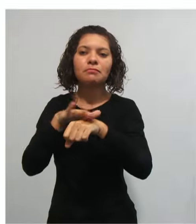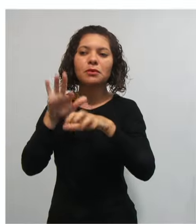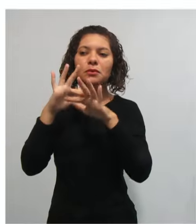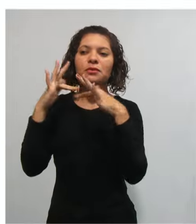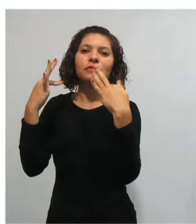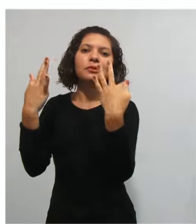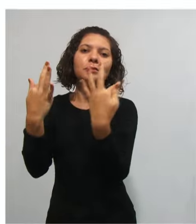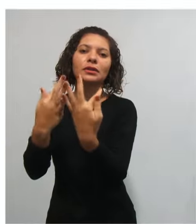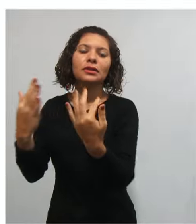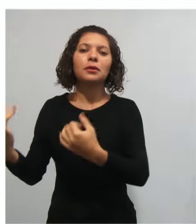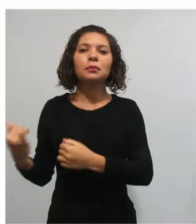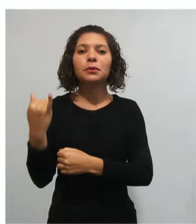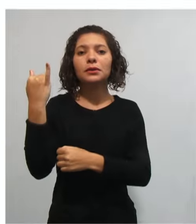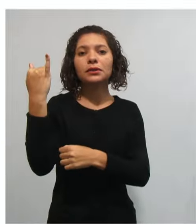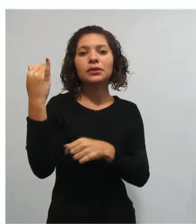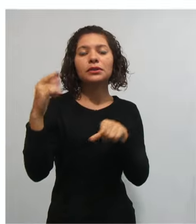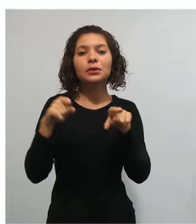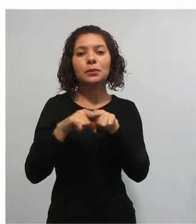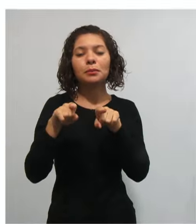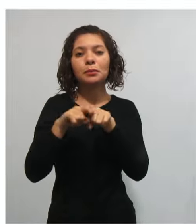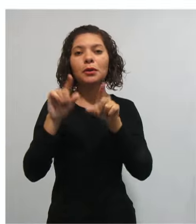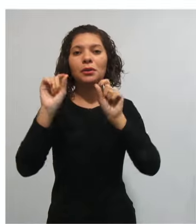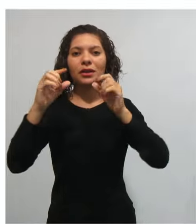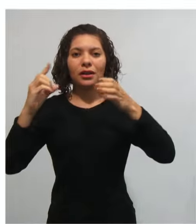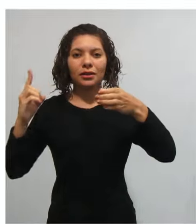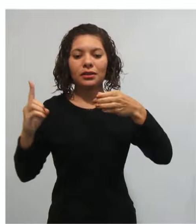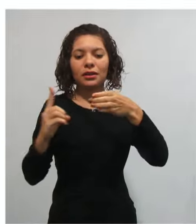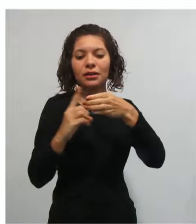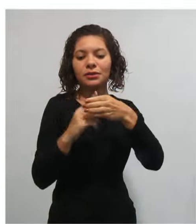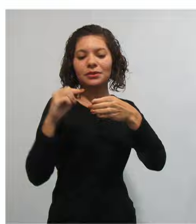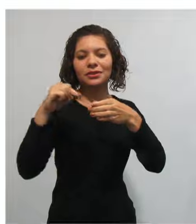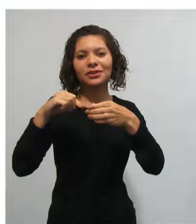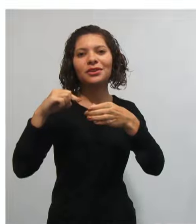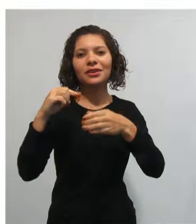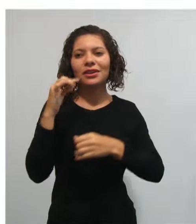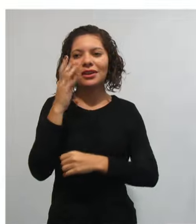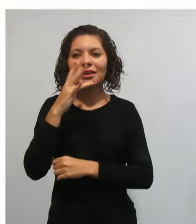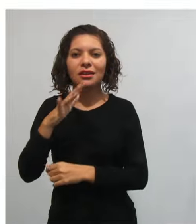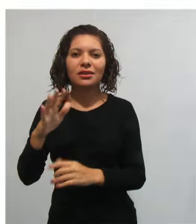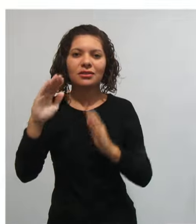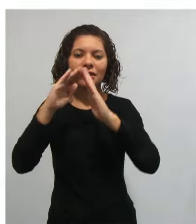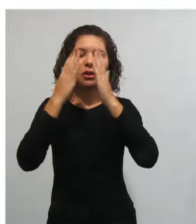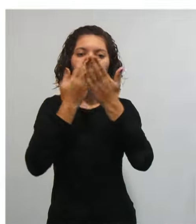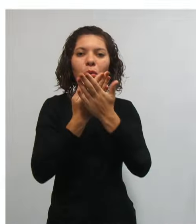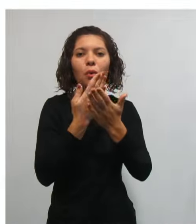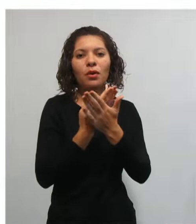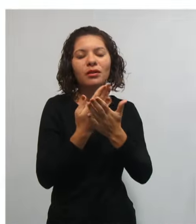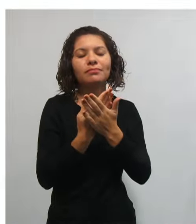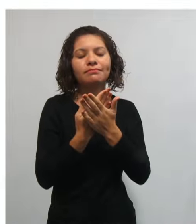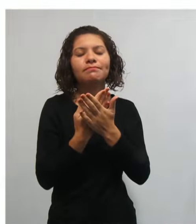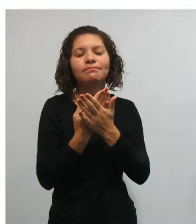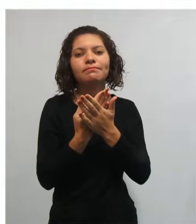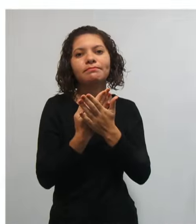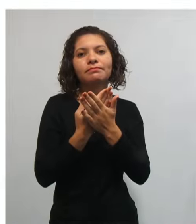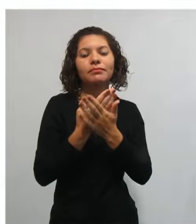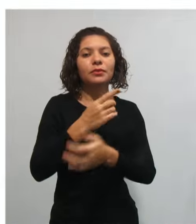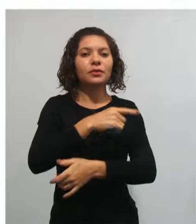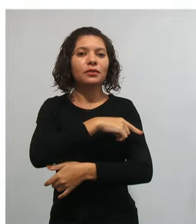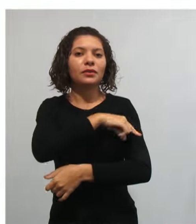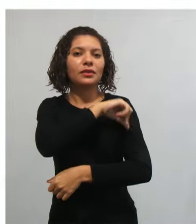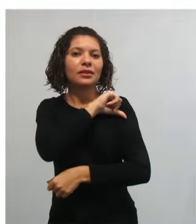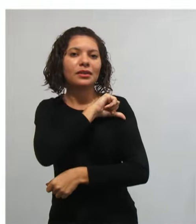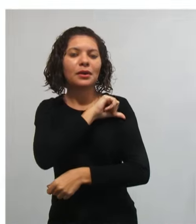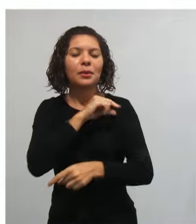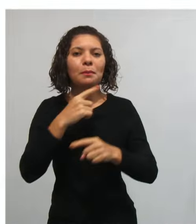muito importante e inclusive buscar uma integração desta criança na própria escola se a escola oferece